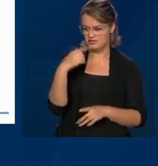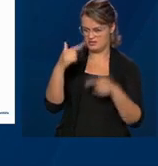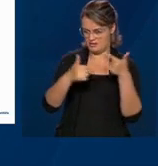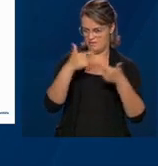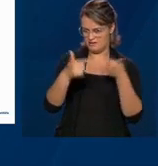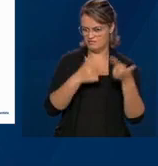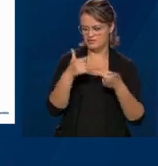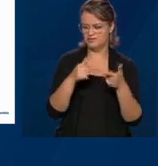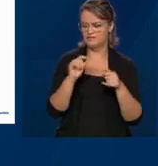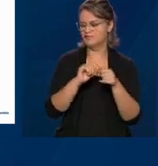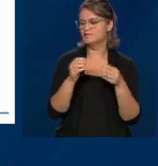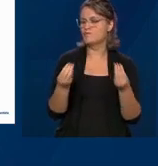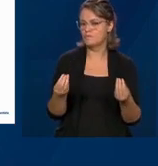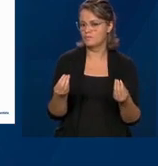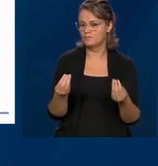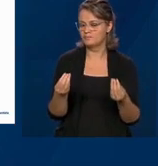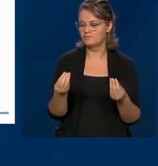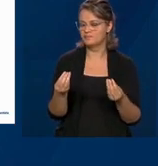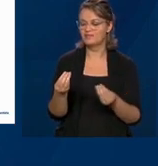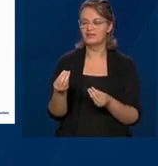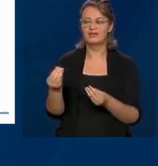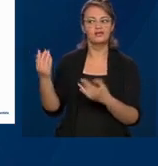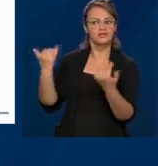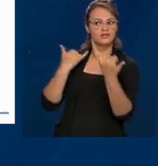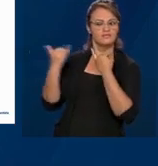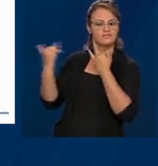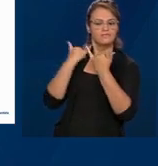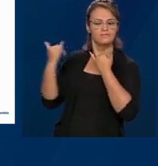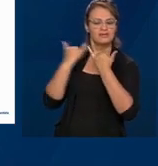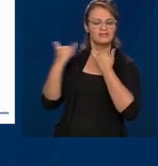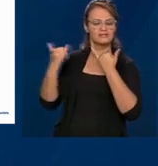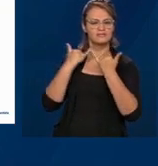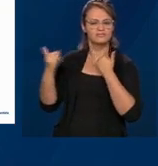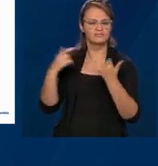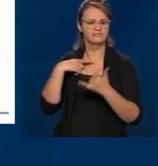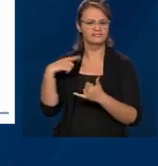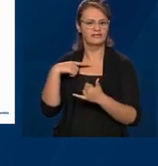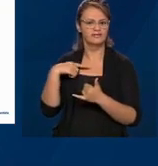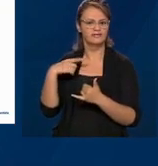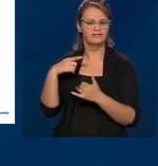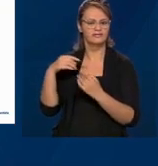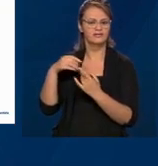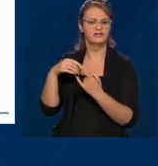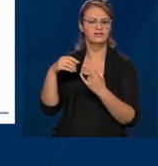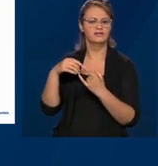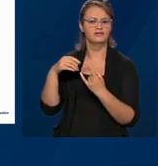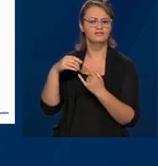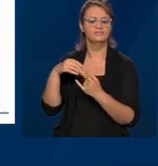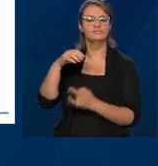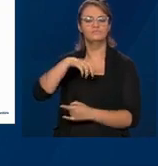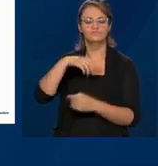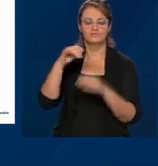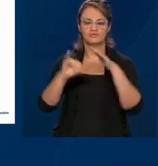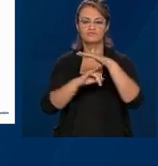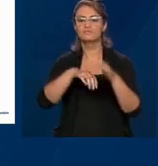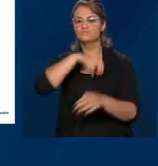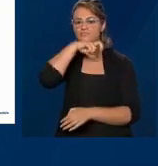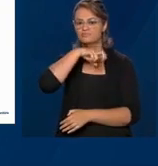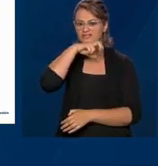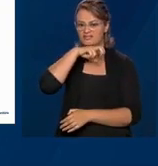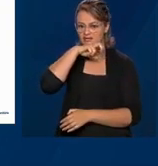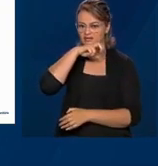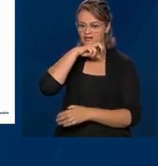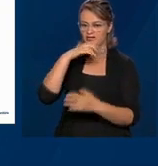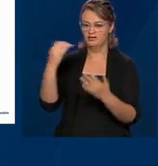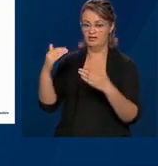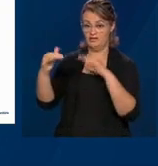fez baseado no que a gente recebeu das informações, dos dados brutos do Instituto Butantan. Na verdade, a gente recebeu direto